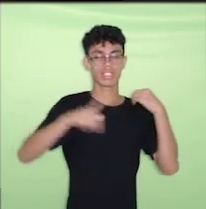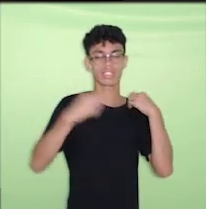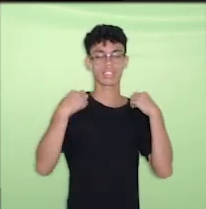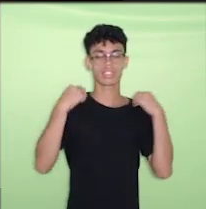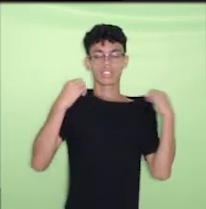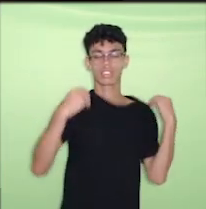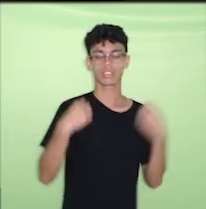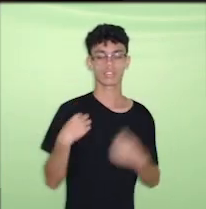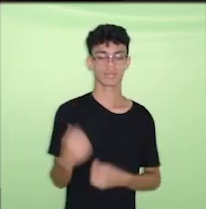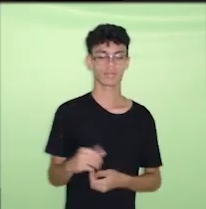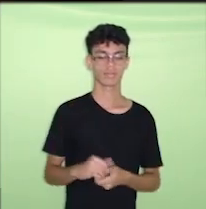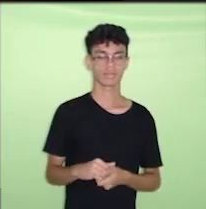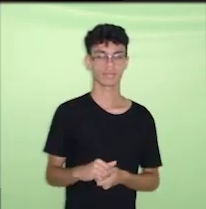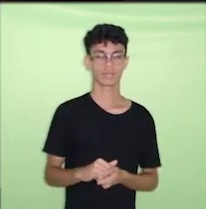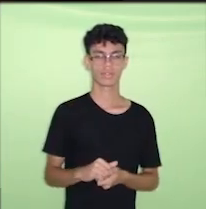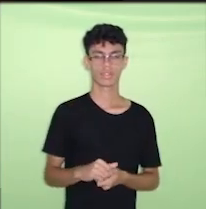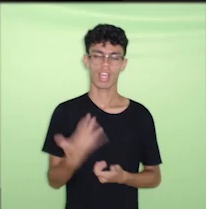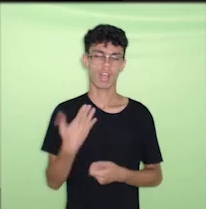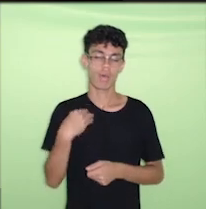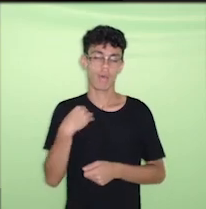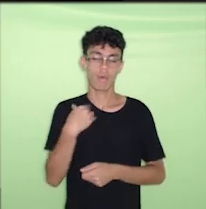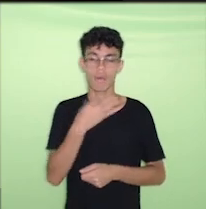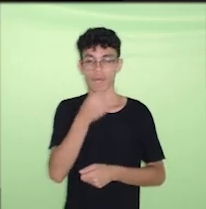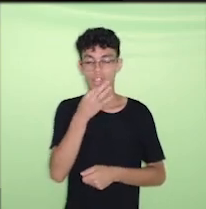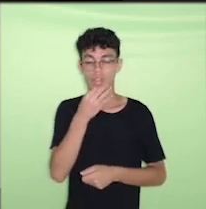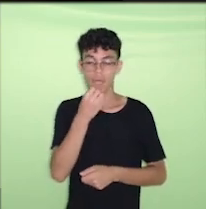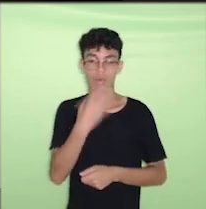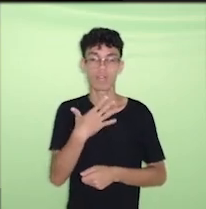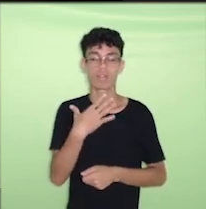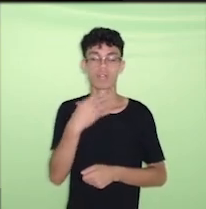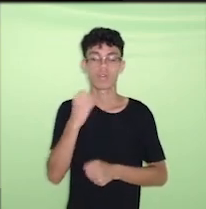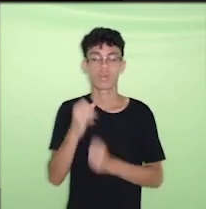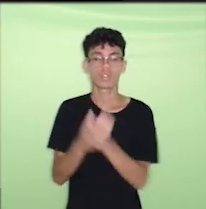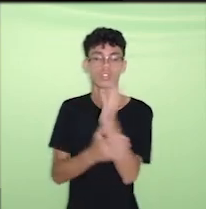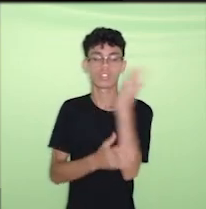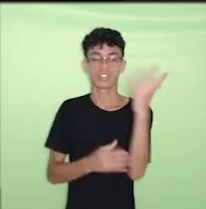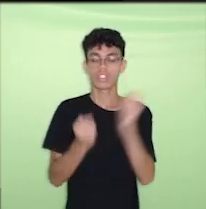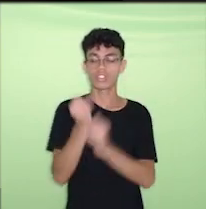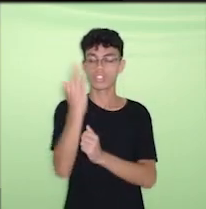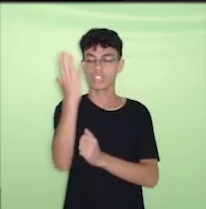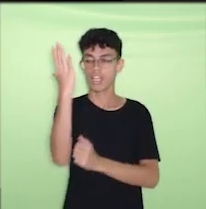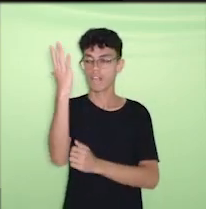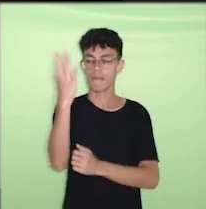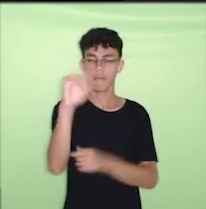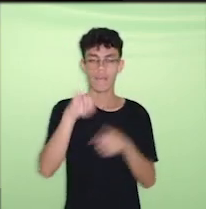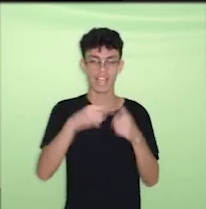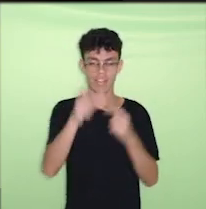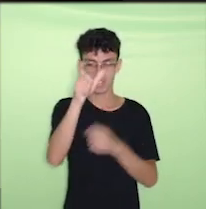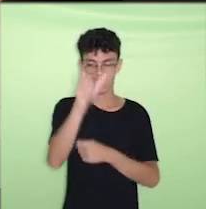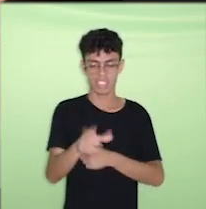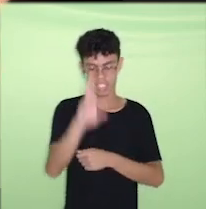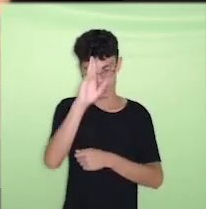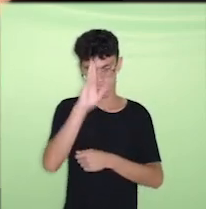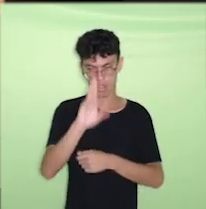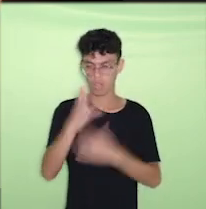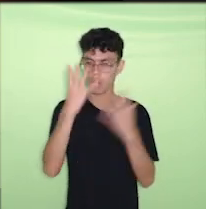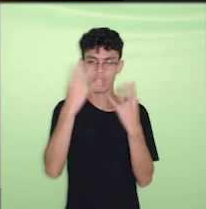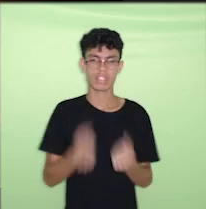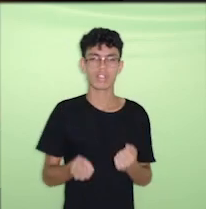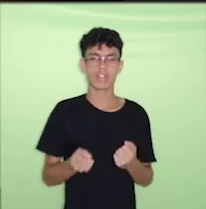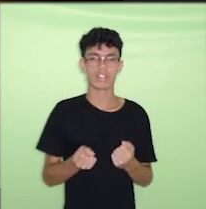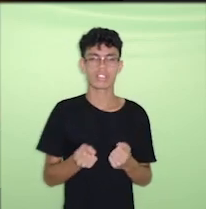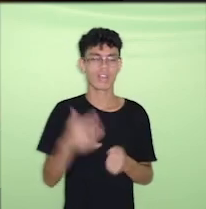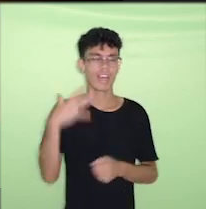Eu fiz uma boa sugestão, os jardins. Mas o senhor não apreciou devidamente. Pense noutra, então. E, por